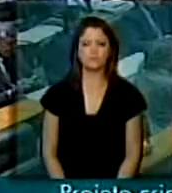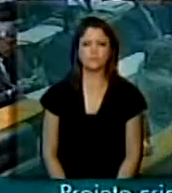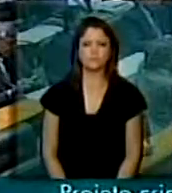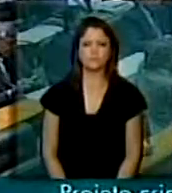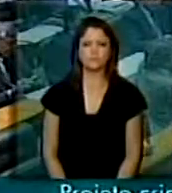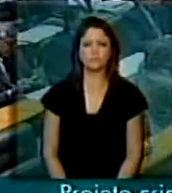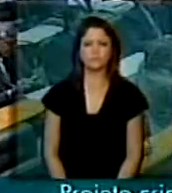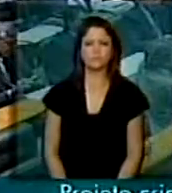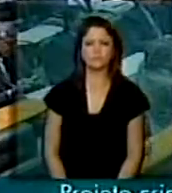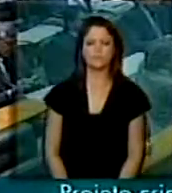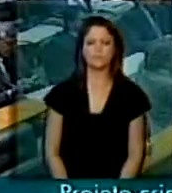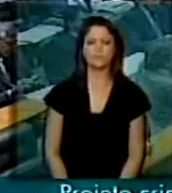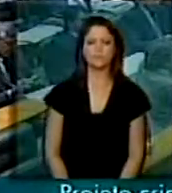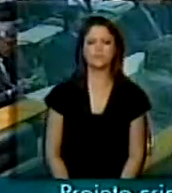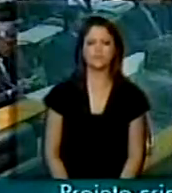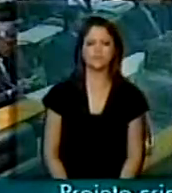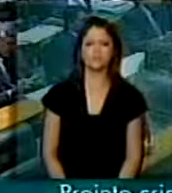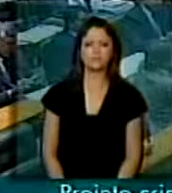Show.